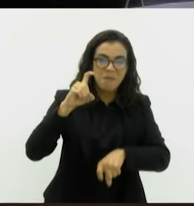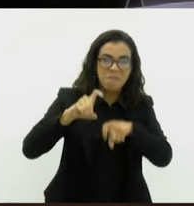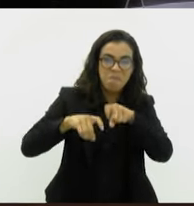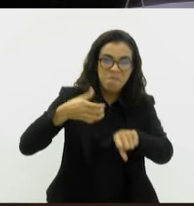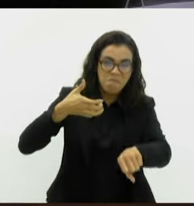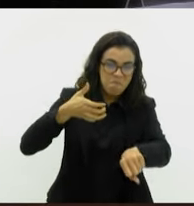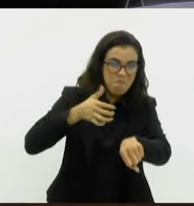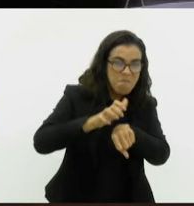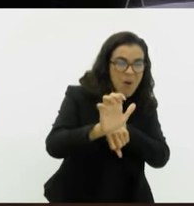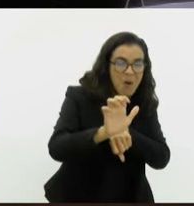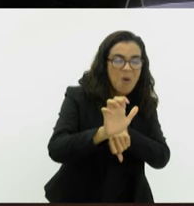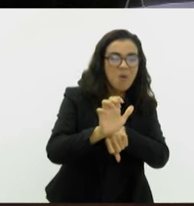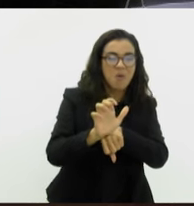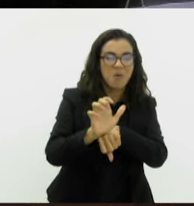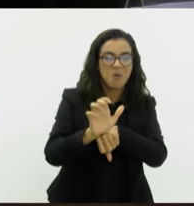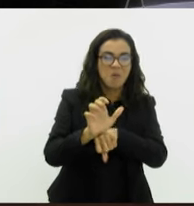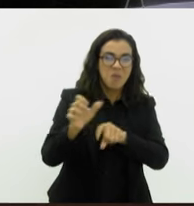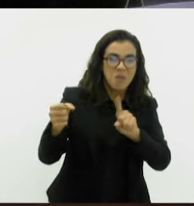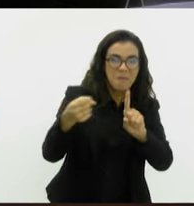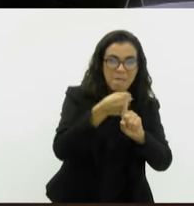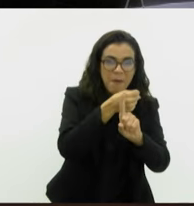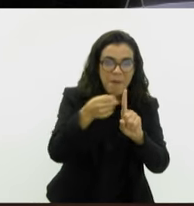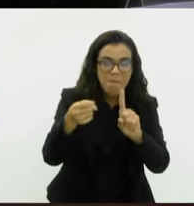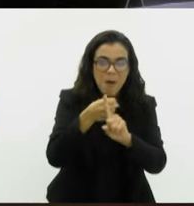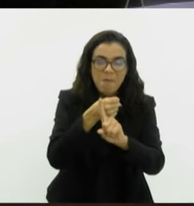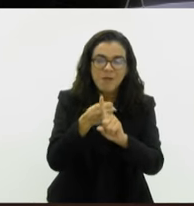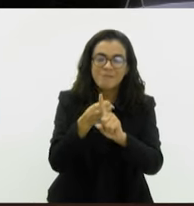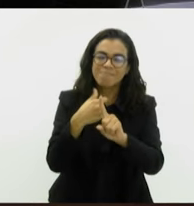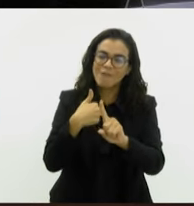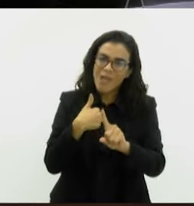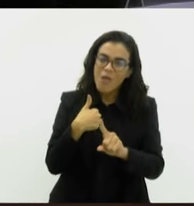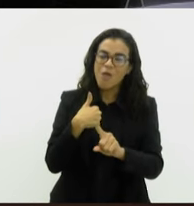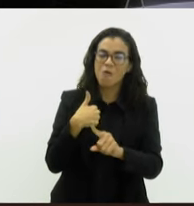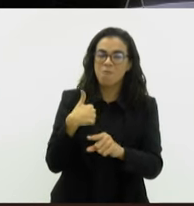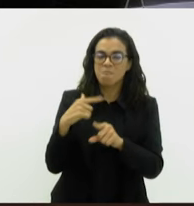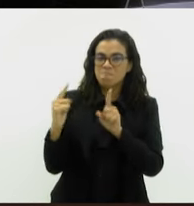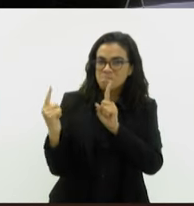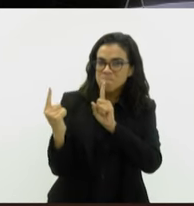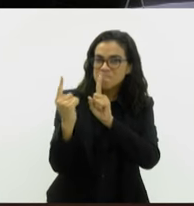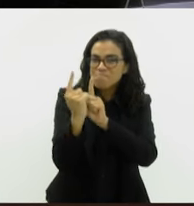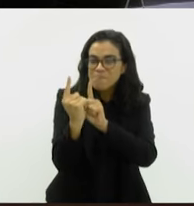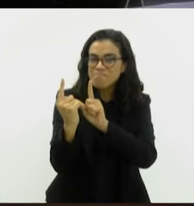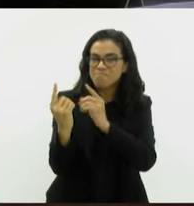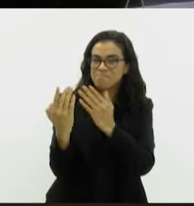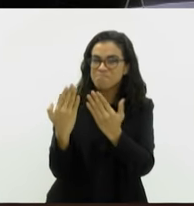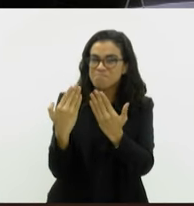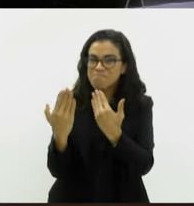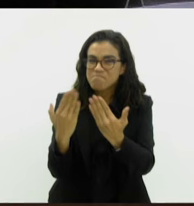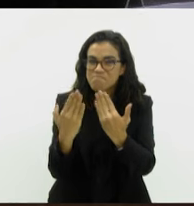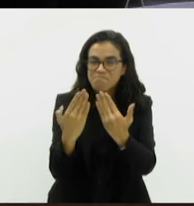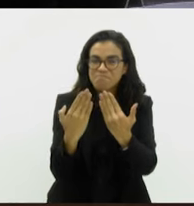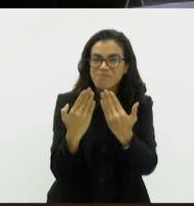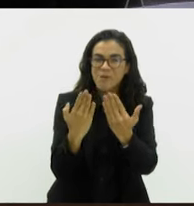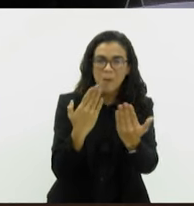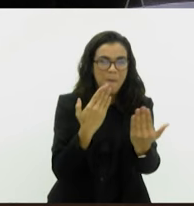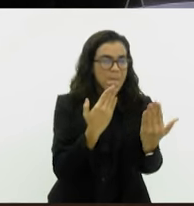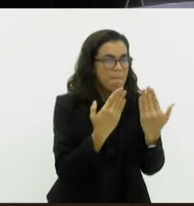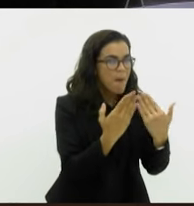de violência e a gente estava conversando no no nosso gabinete